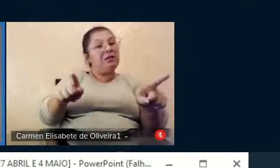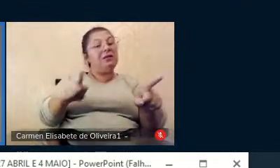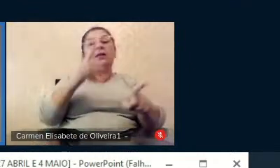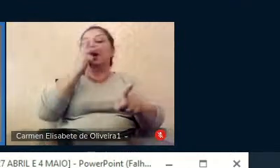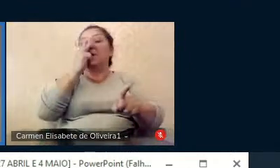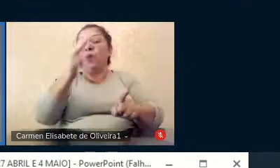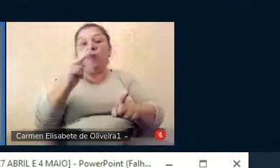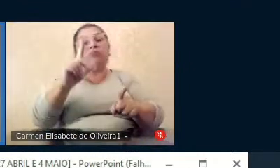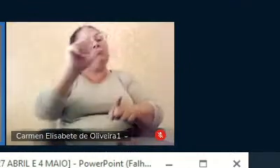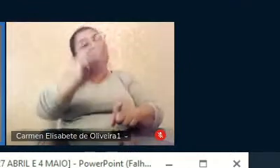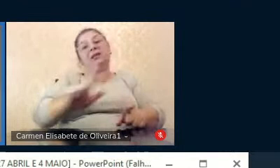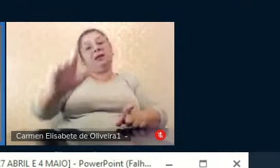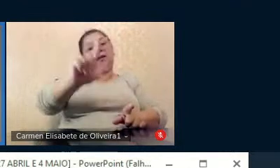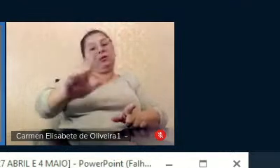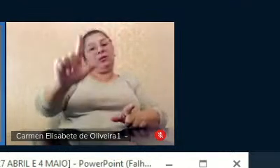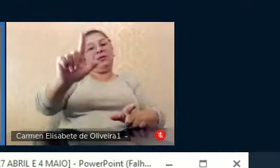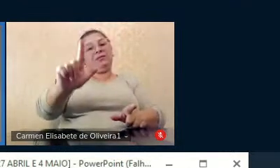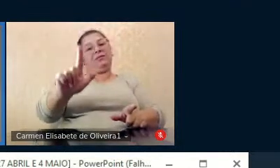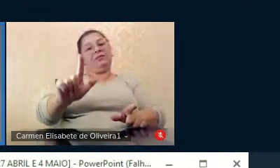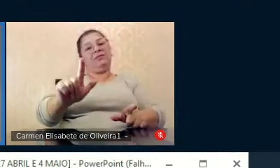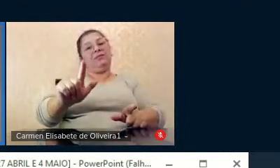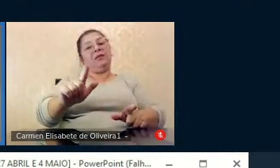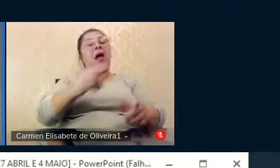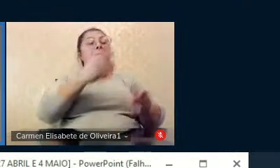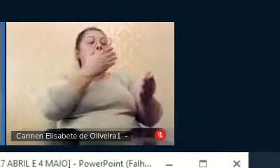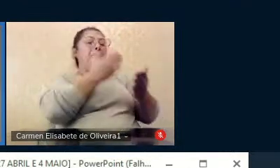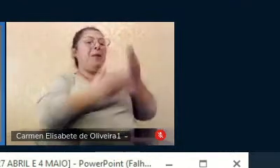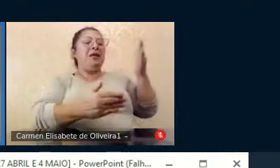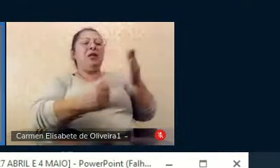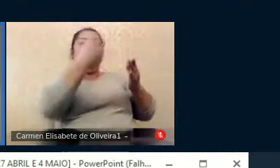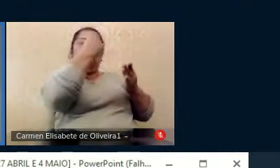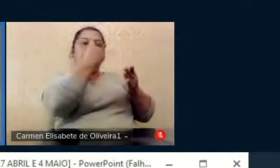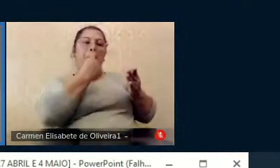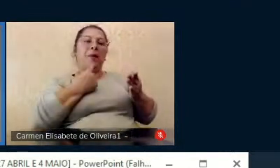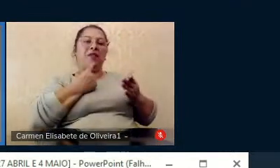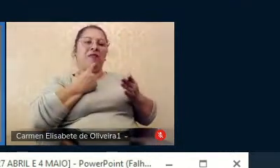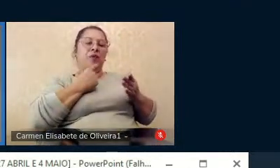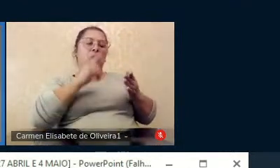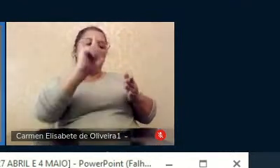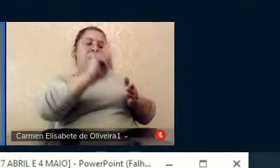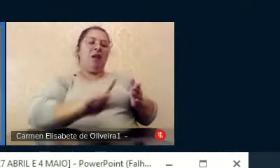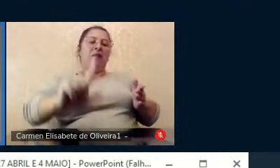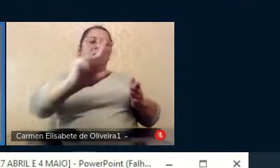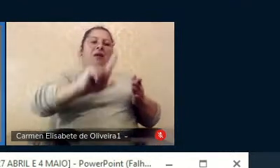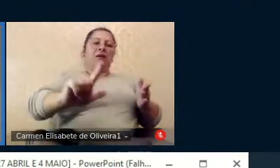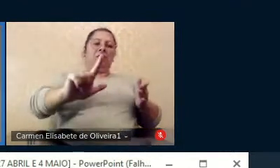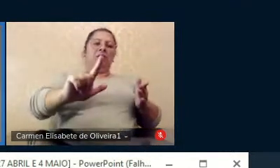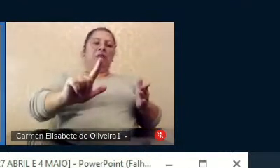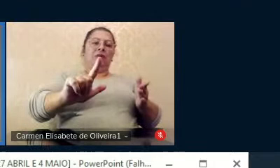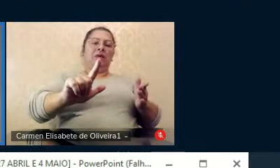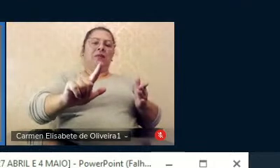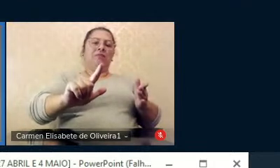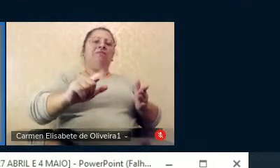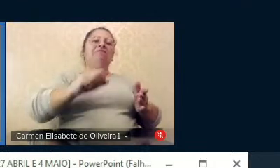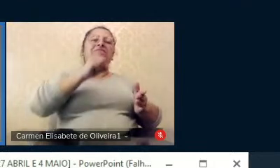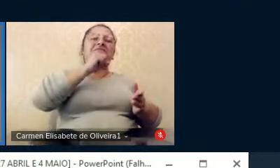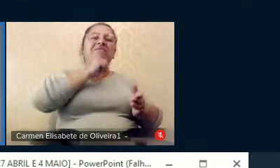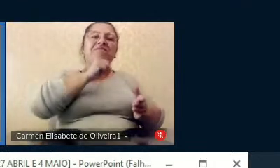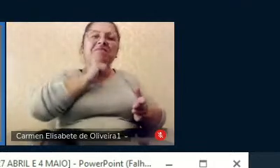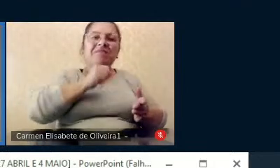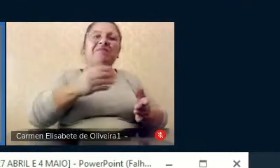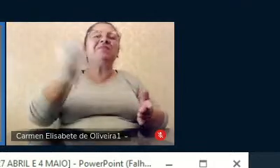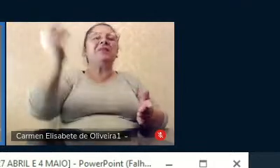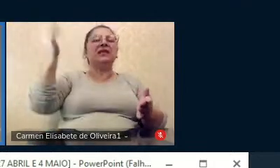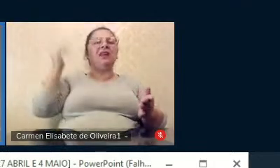considerado literatura, né? Ela perdeu aquele perfil de literatura erudita, daquela